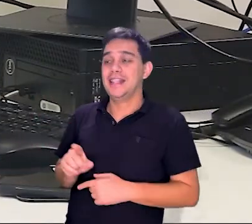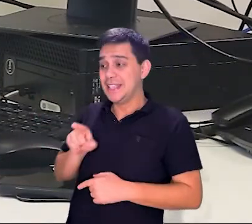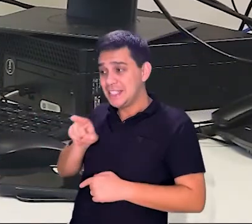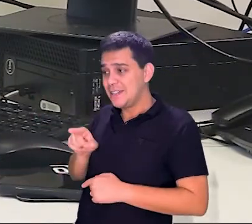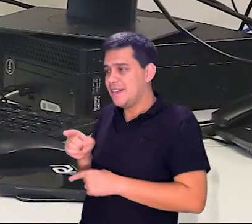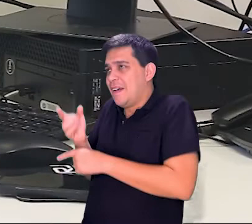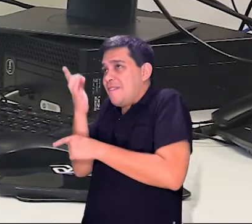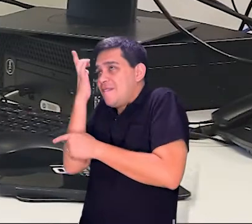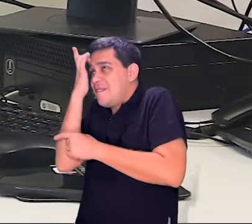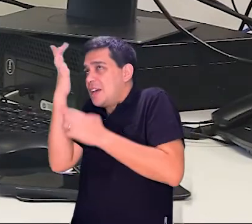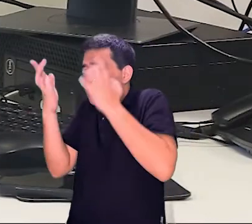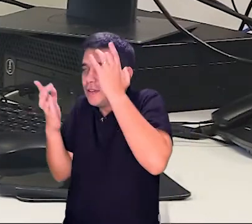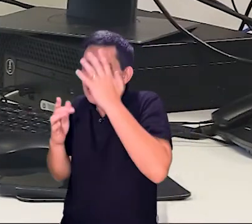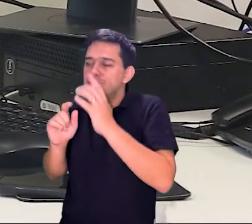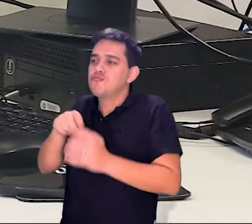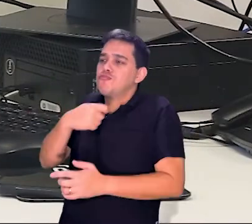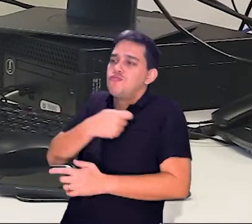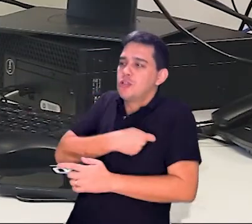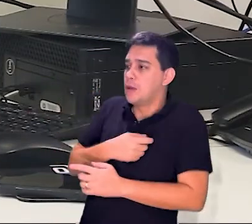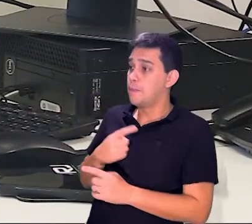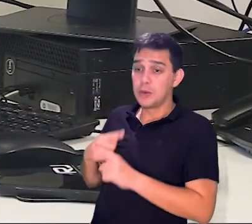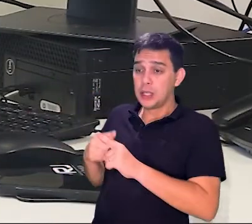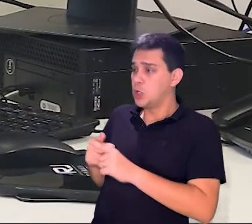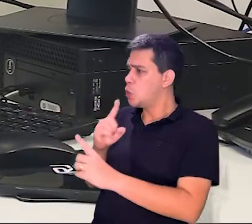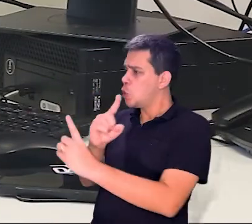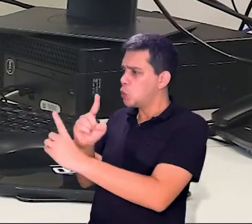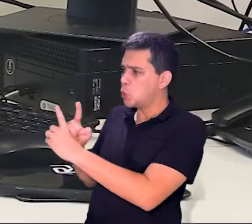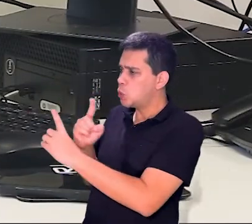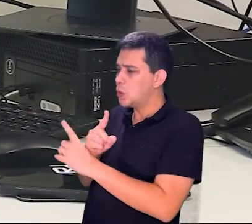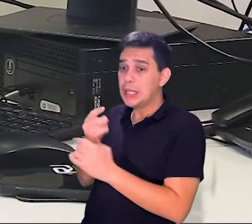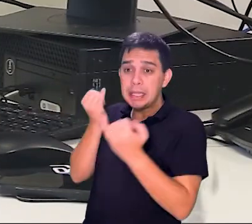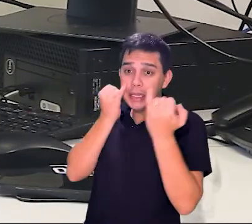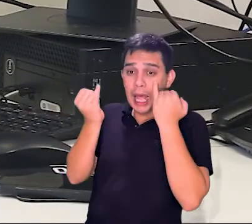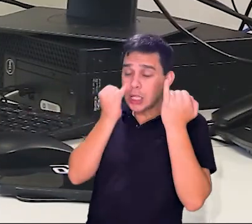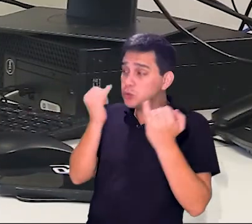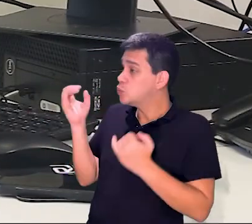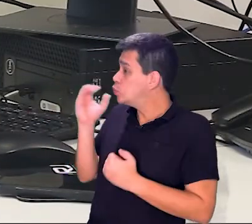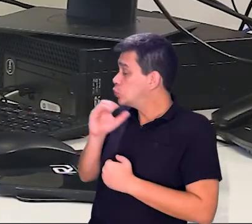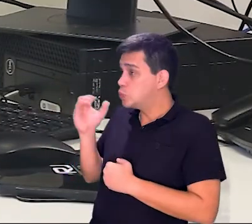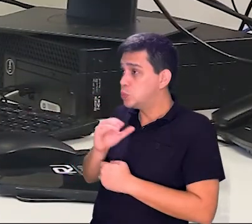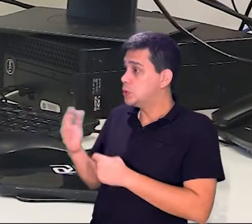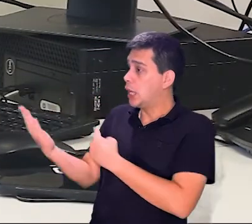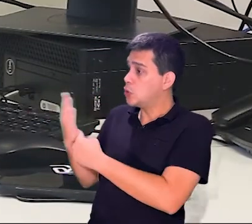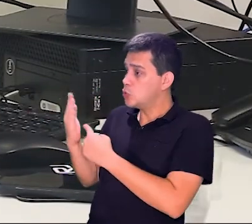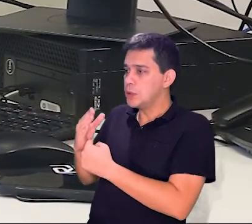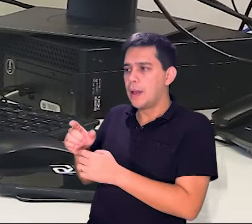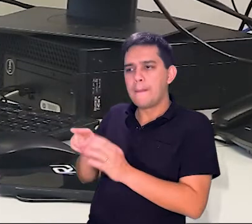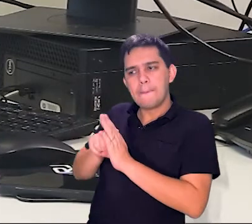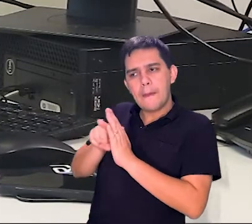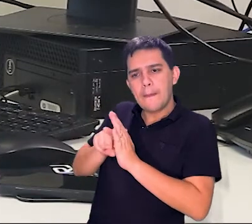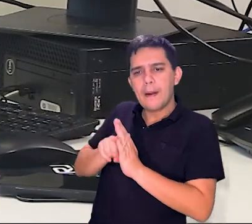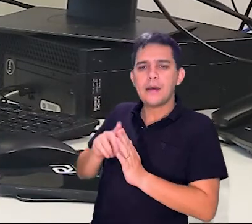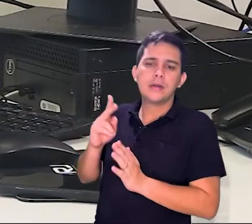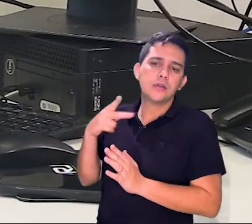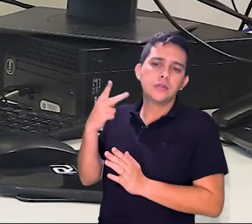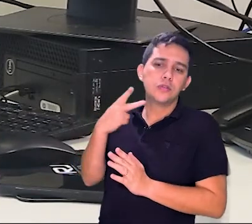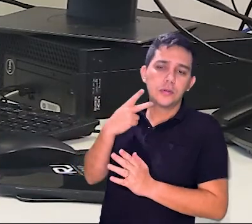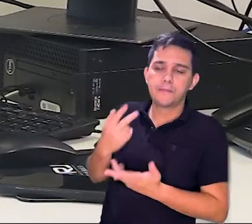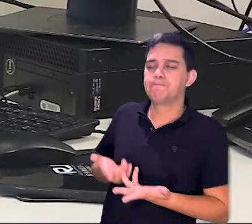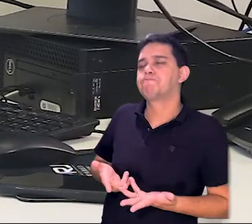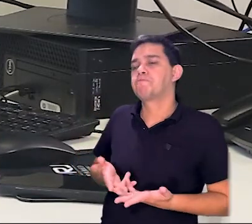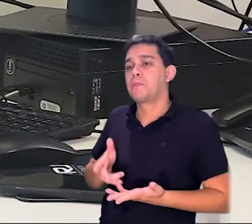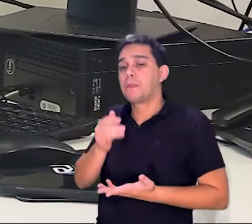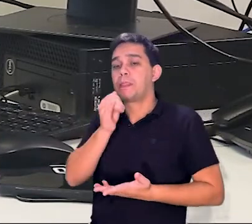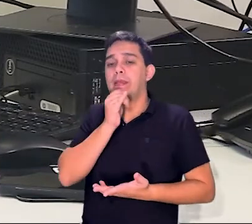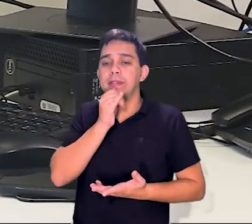facilitação que se tem ao acesso de dados que auxiliarão no exercício das suas atividades ministeriais. Por